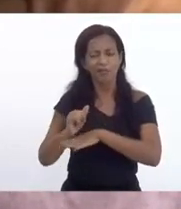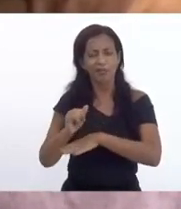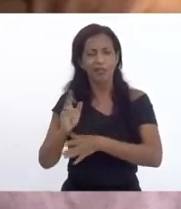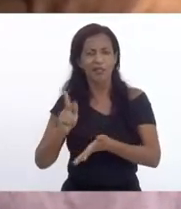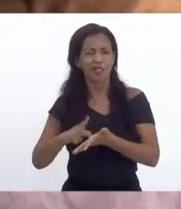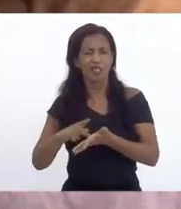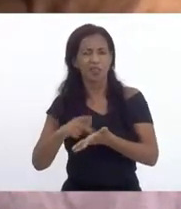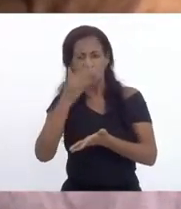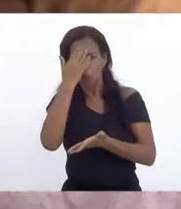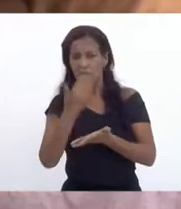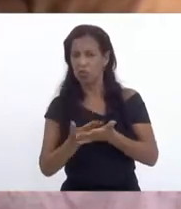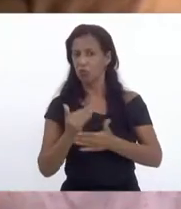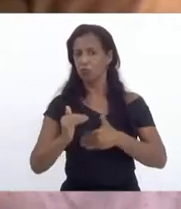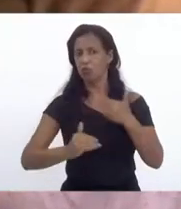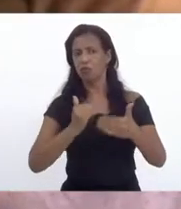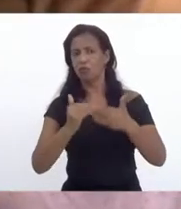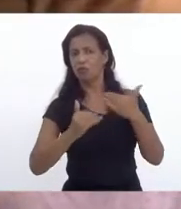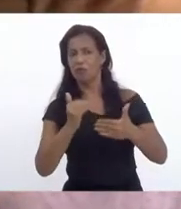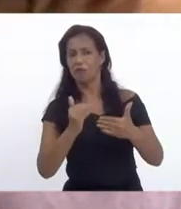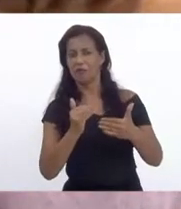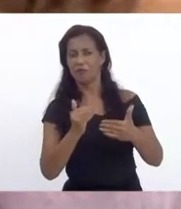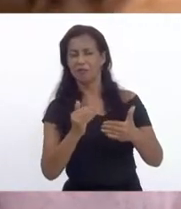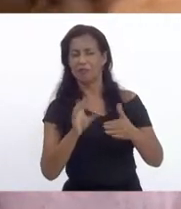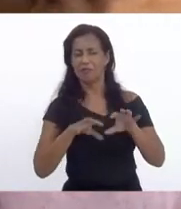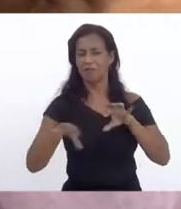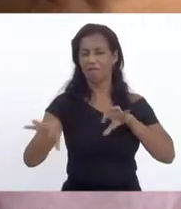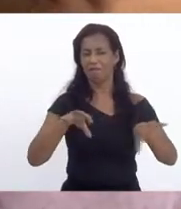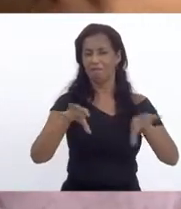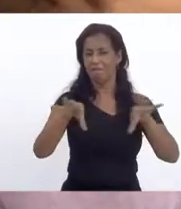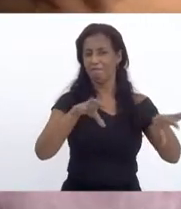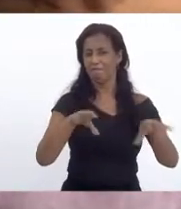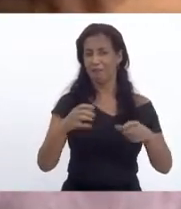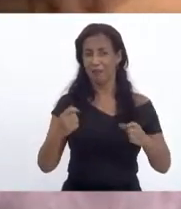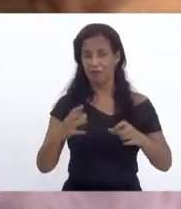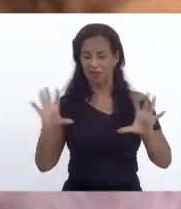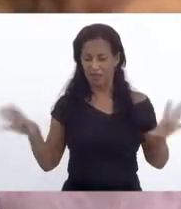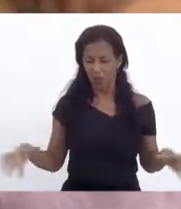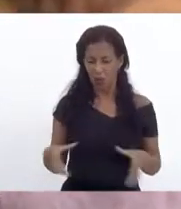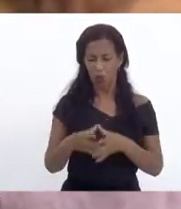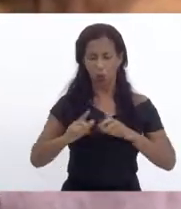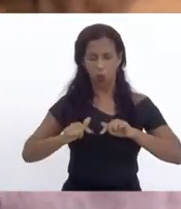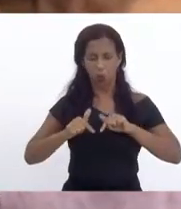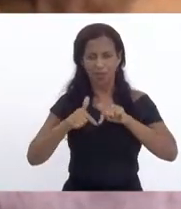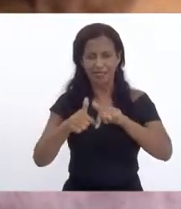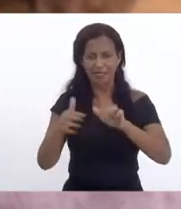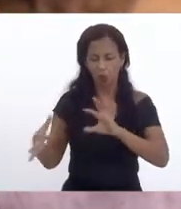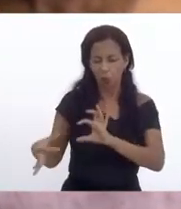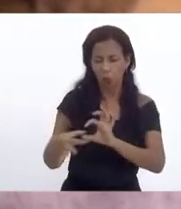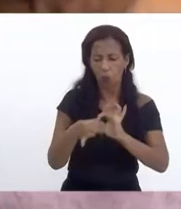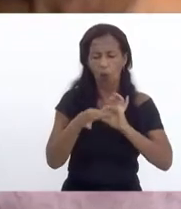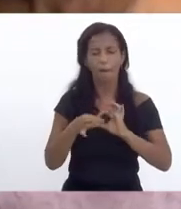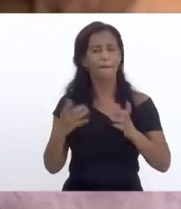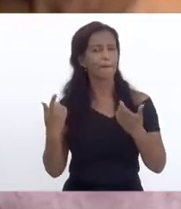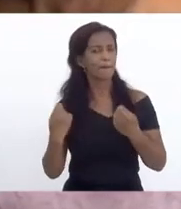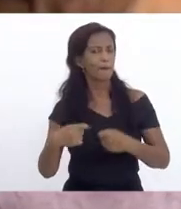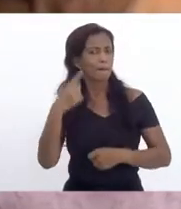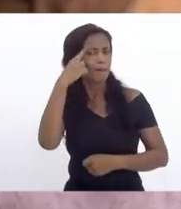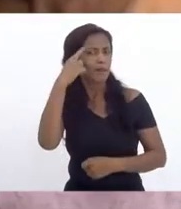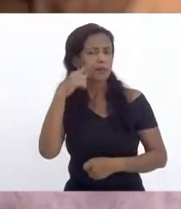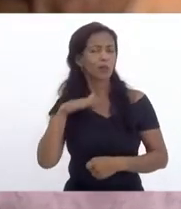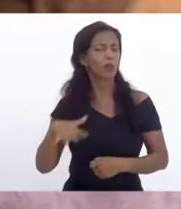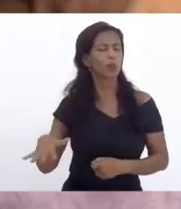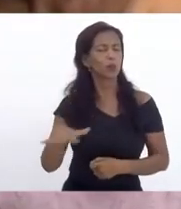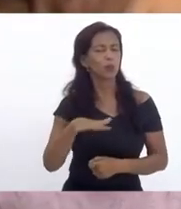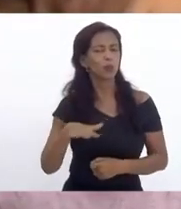em desenvolvimento de maneira fragmentada, isso precisa ser fruto de uma ação coletiva, a gente precisa pensar a